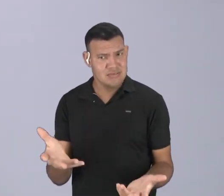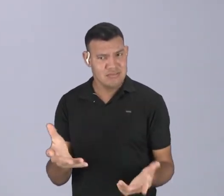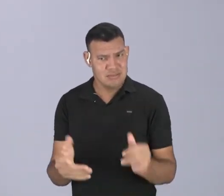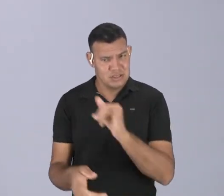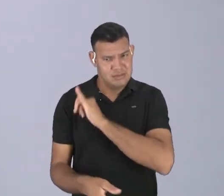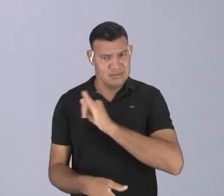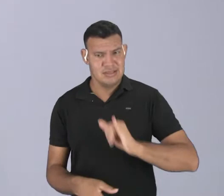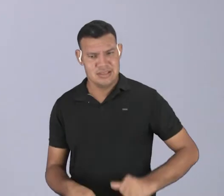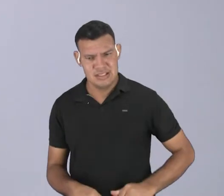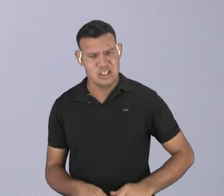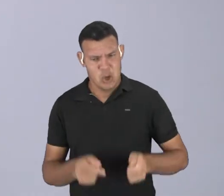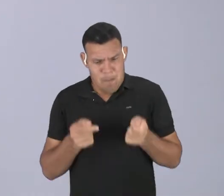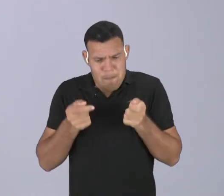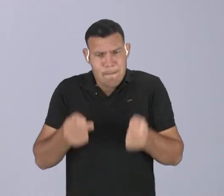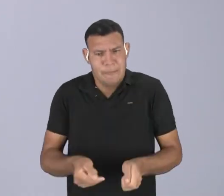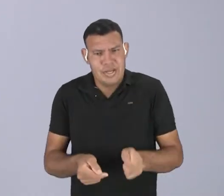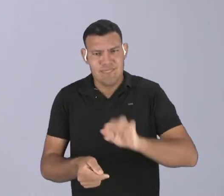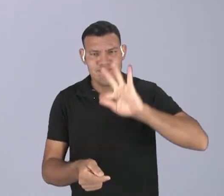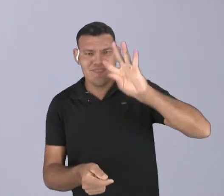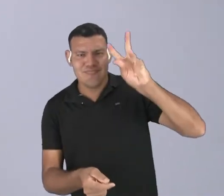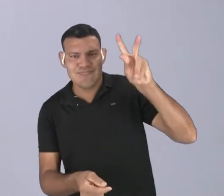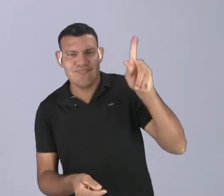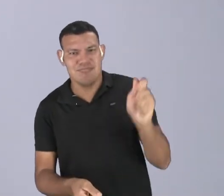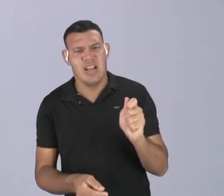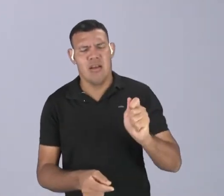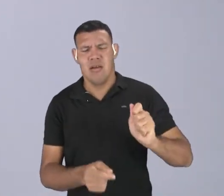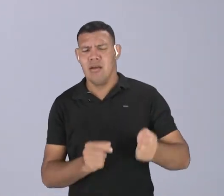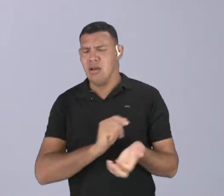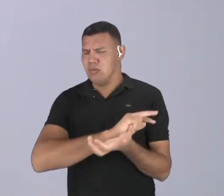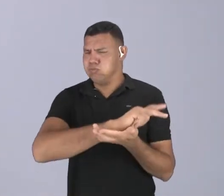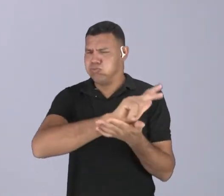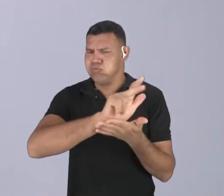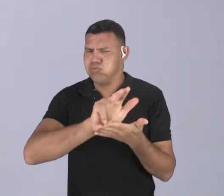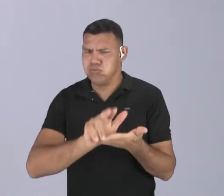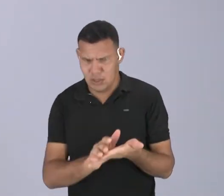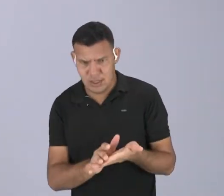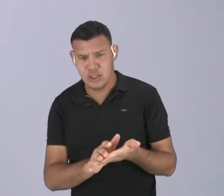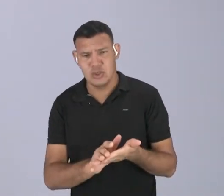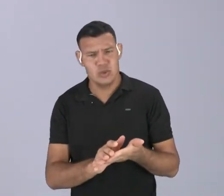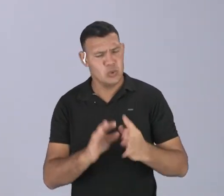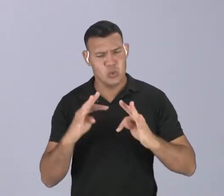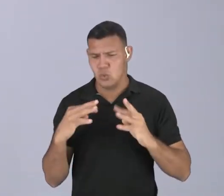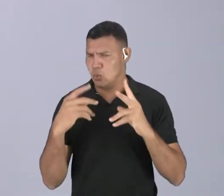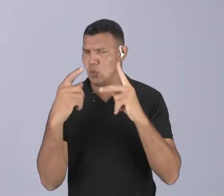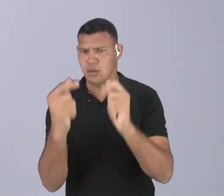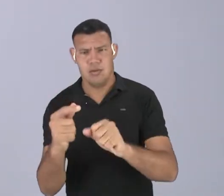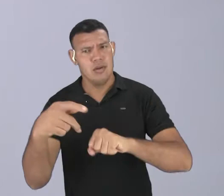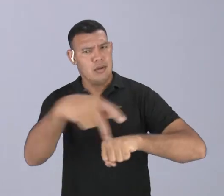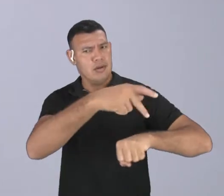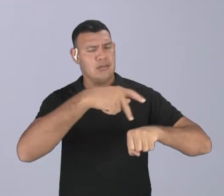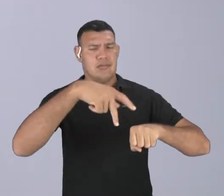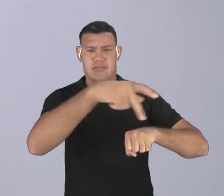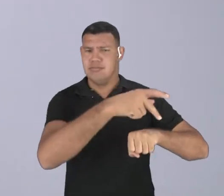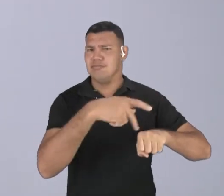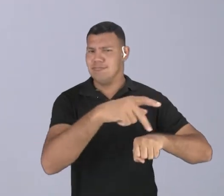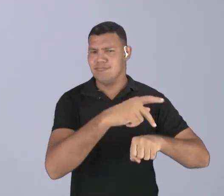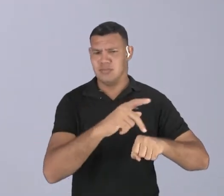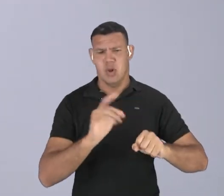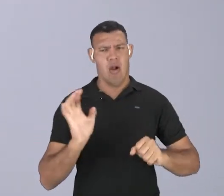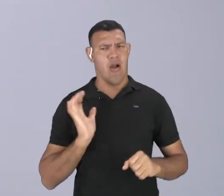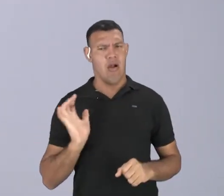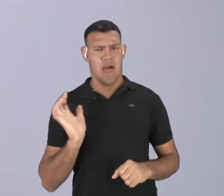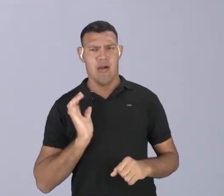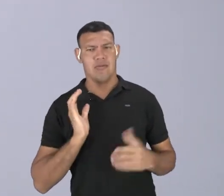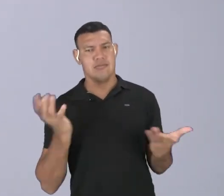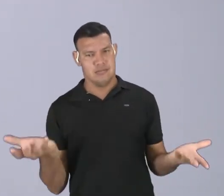de dominar os países africanos, mas são vários, é praticamente todos os países, as grandes potências europeias